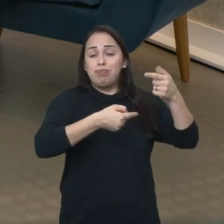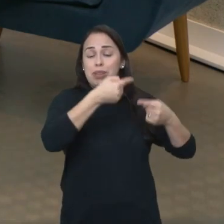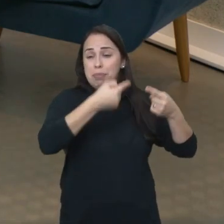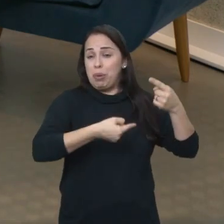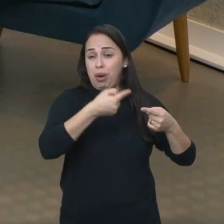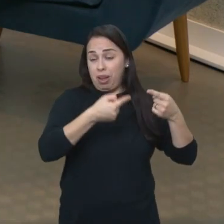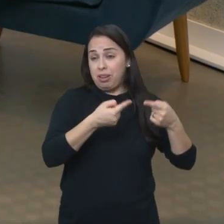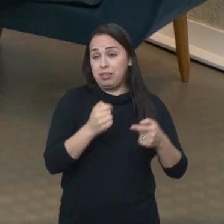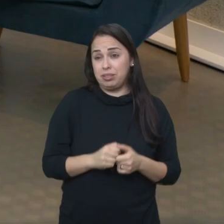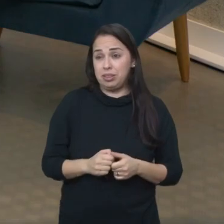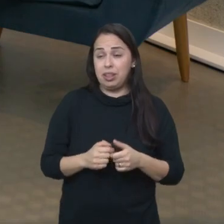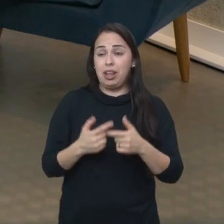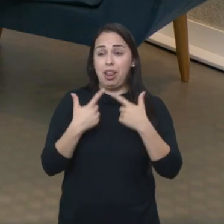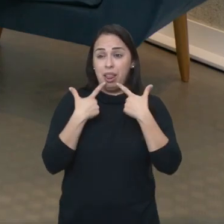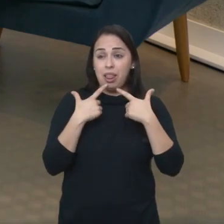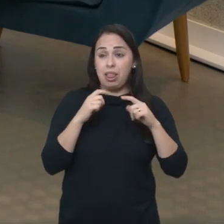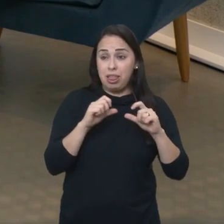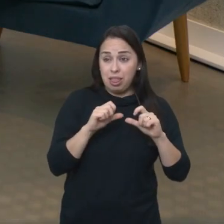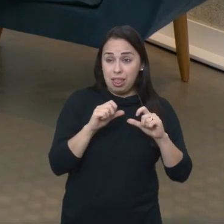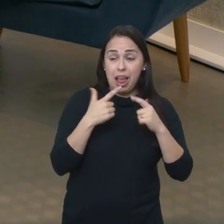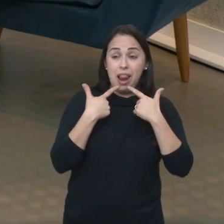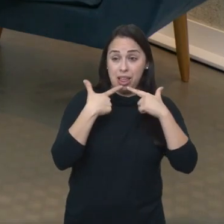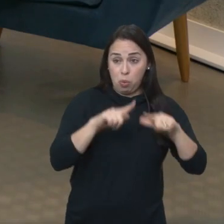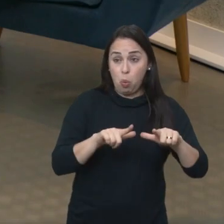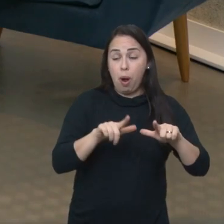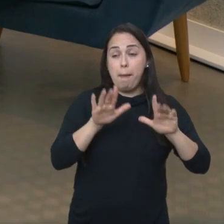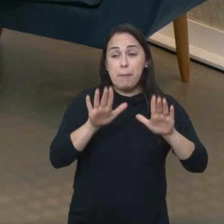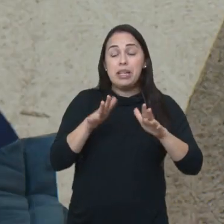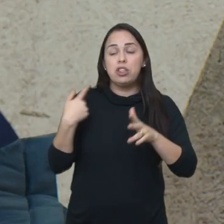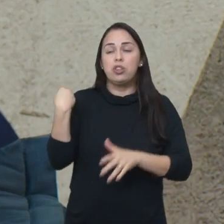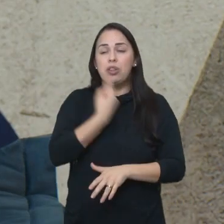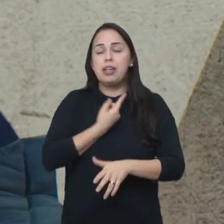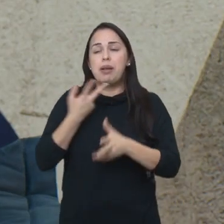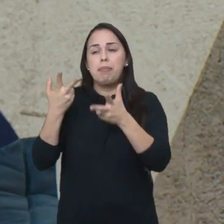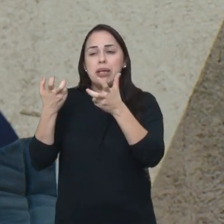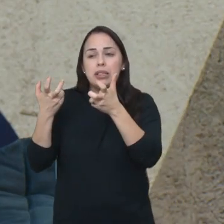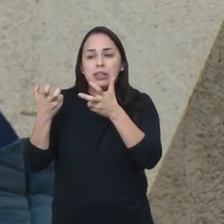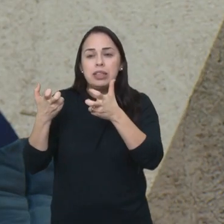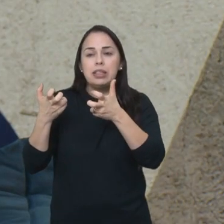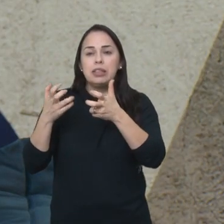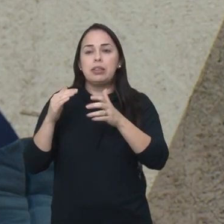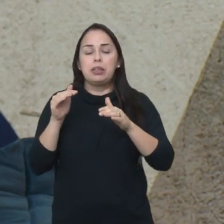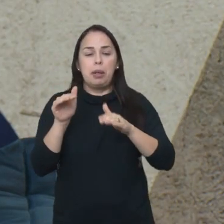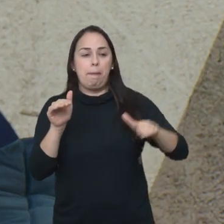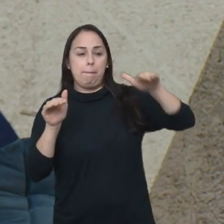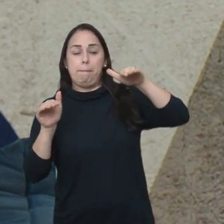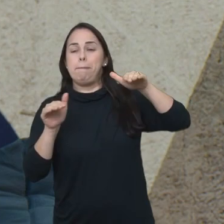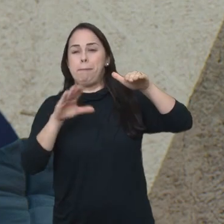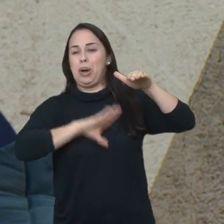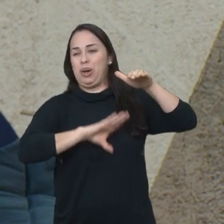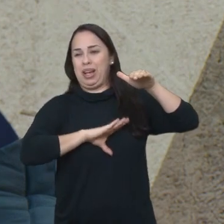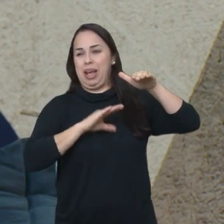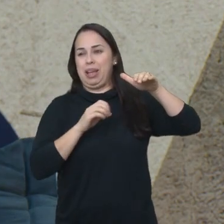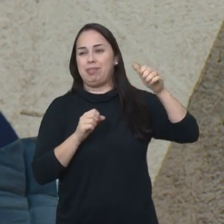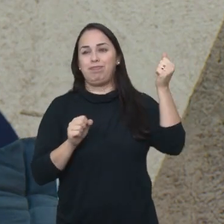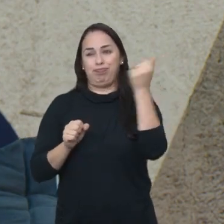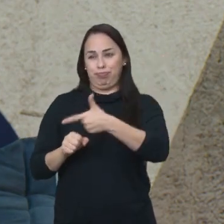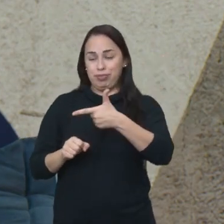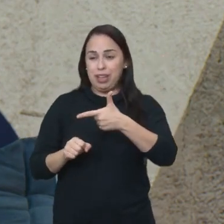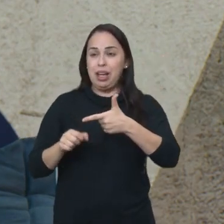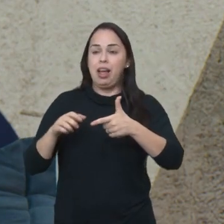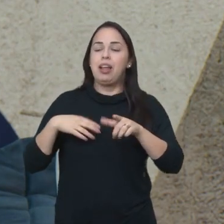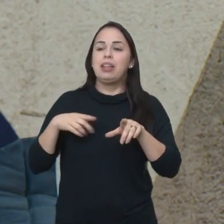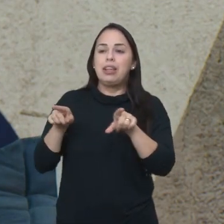linguísticas mesmo, né? Então, é língua, mas ainda a gente percebe que a língua majoritária é a língua portuguesa e por conta